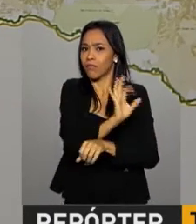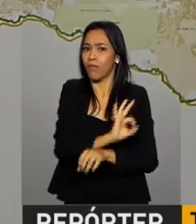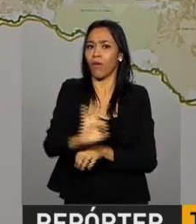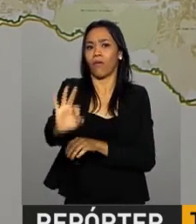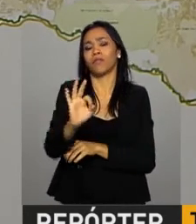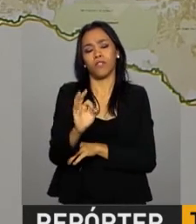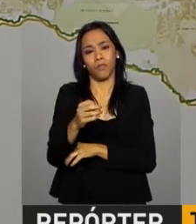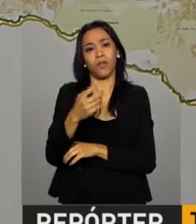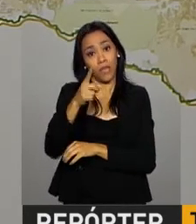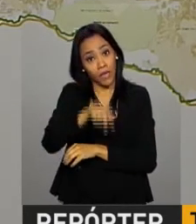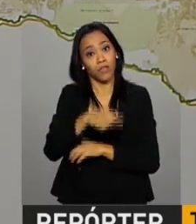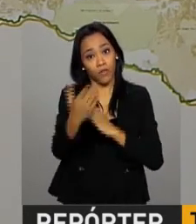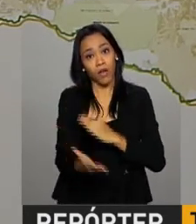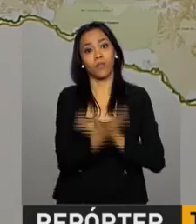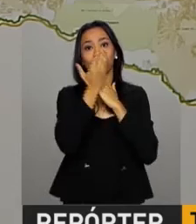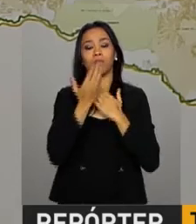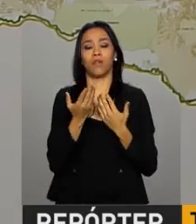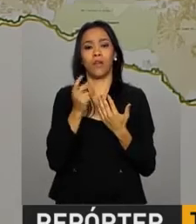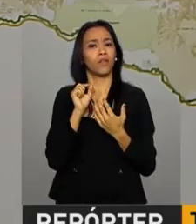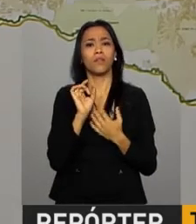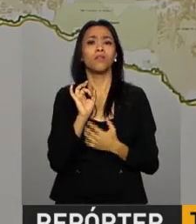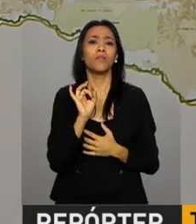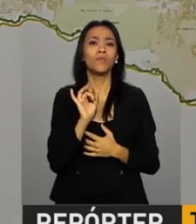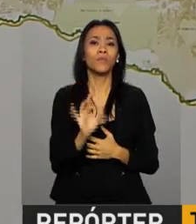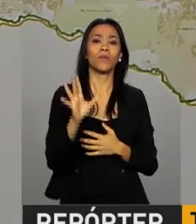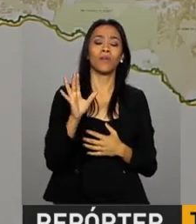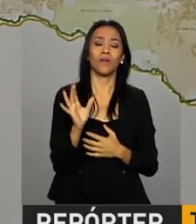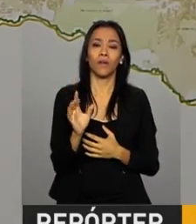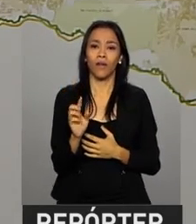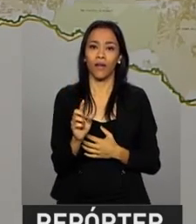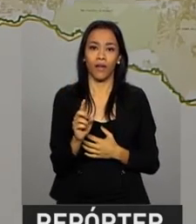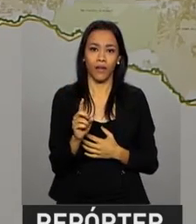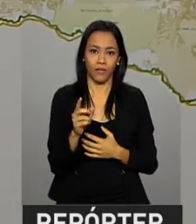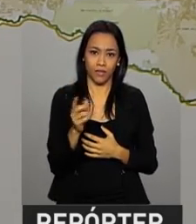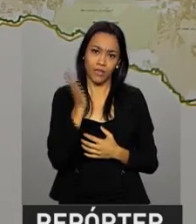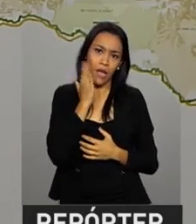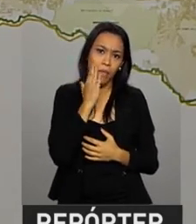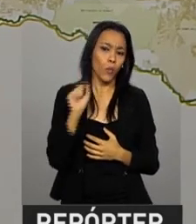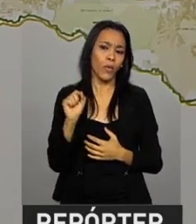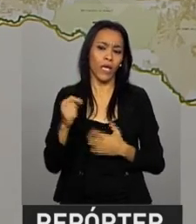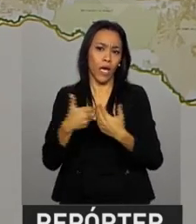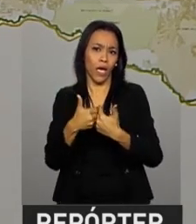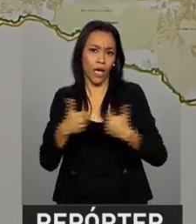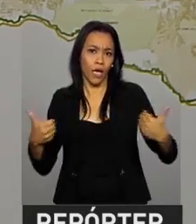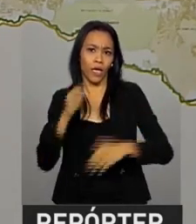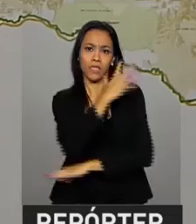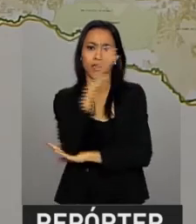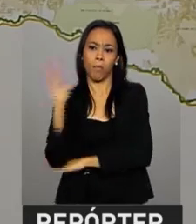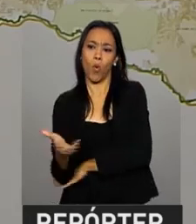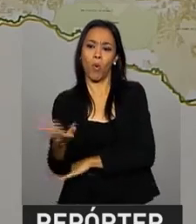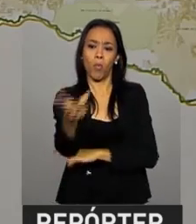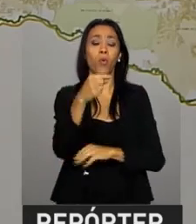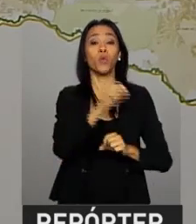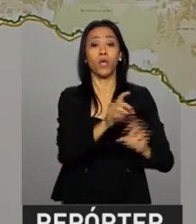no nosso entendimento, serão muito eficientes, não só nessa separação do que é desmatamento ilegal daquilo que é